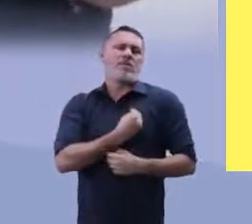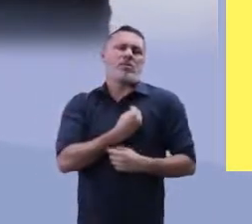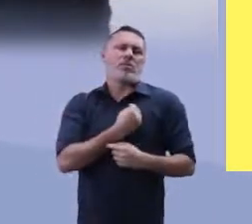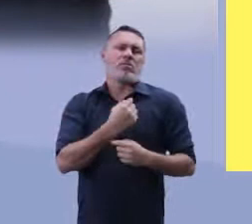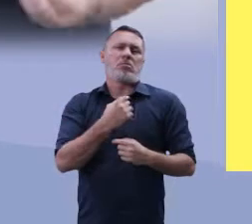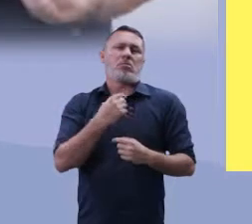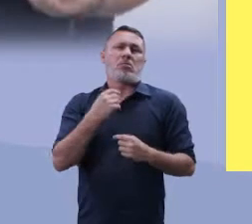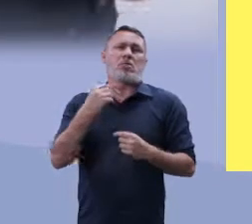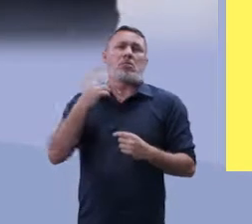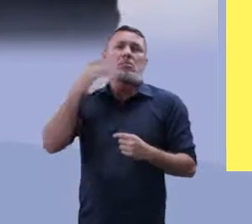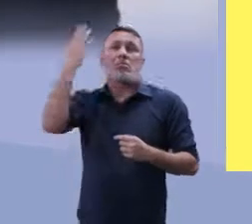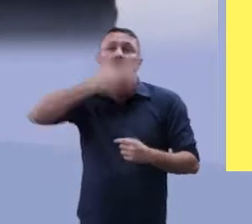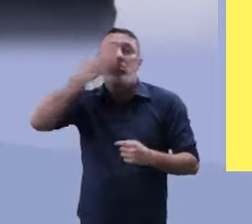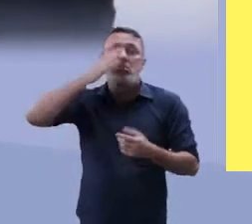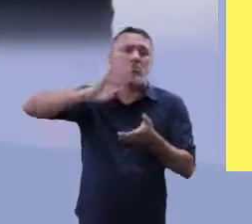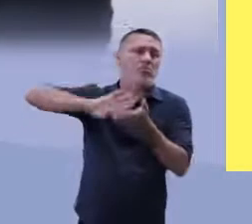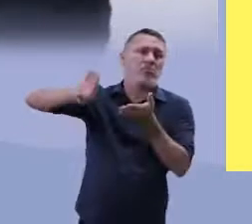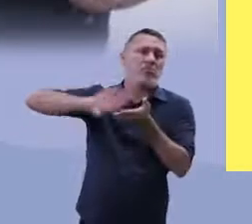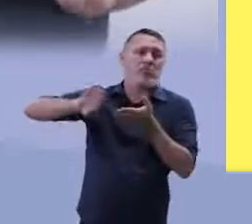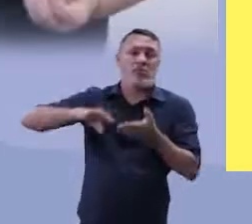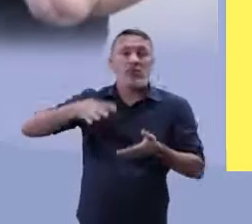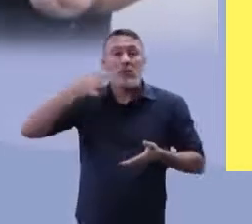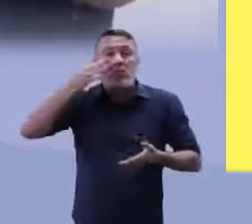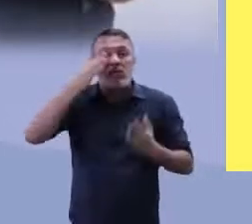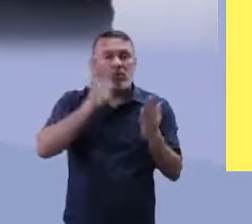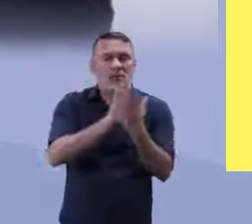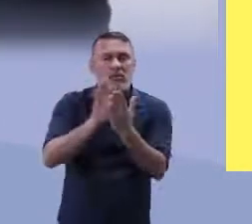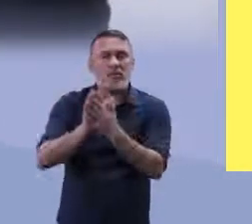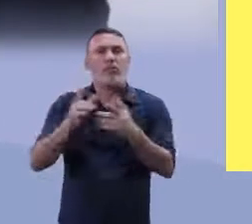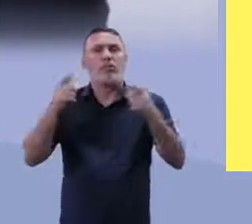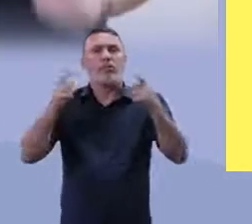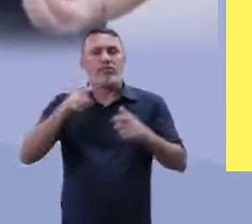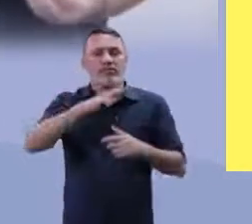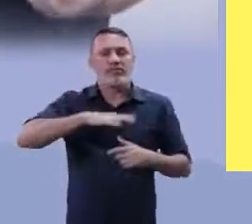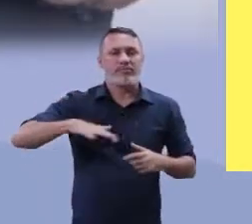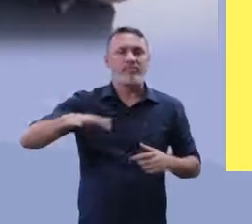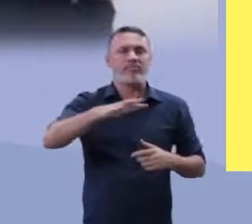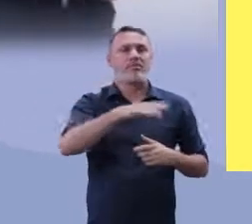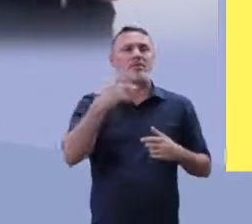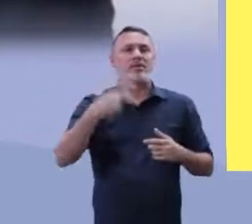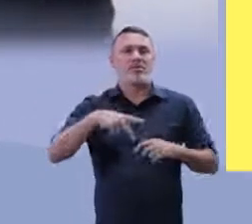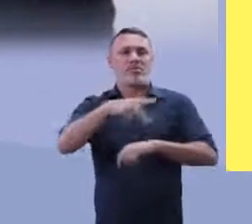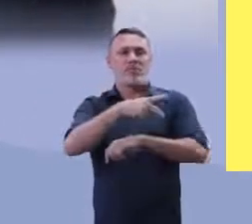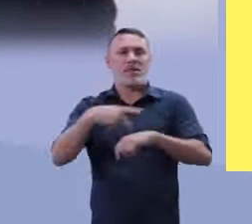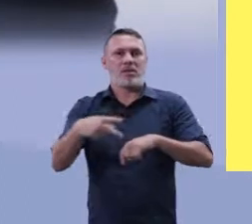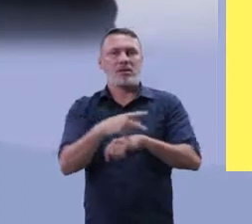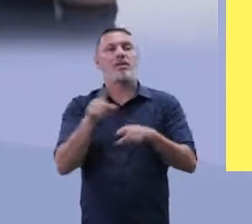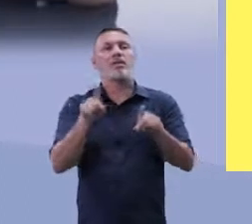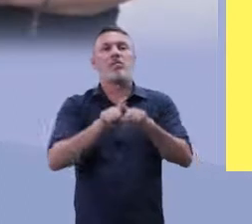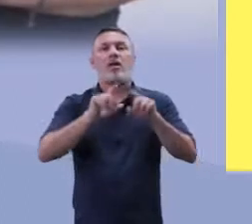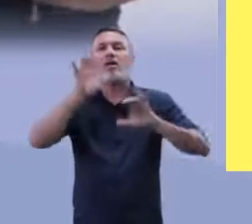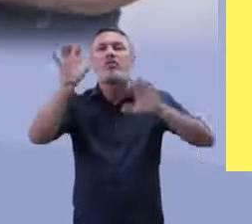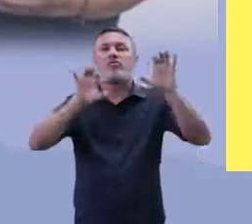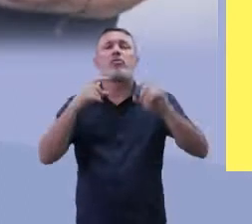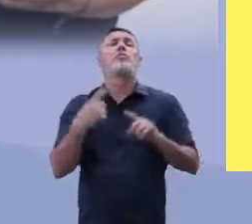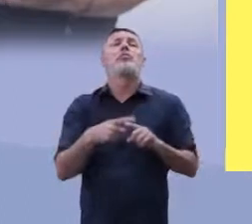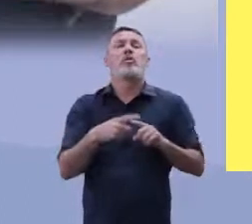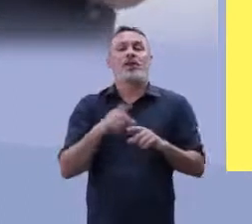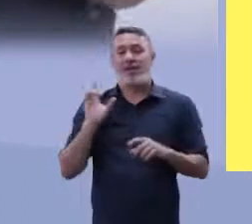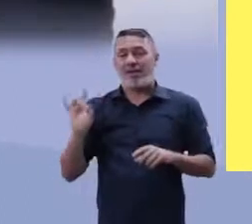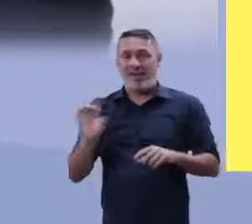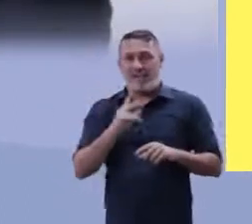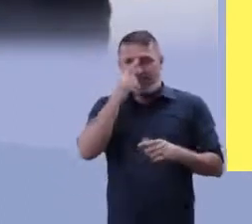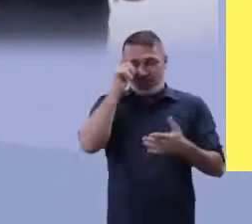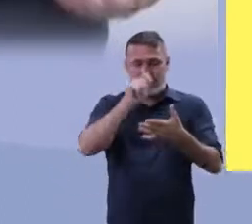social verdadeira. Então, eles se tornam nacionalistas, regionais. Por quê? Porque vão exibir em suas